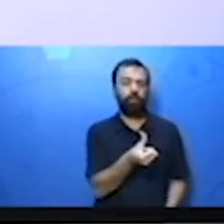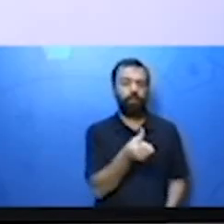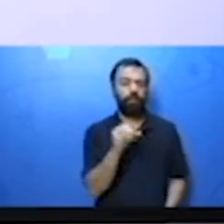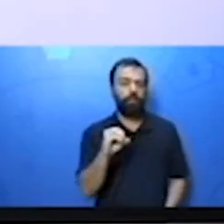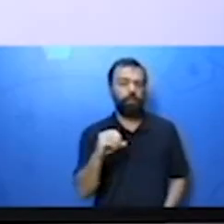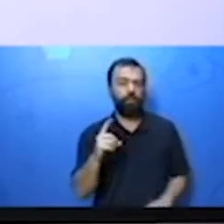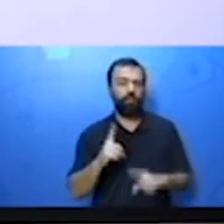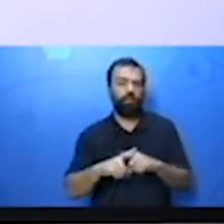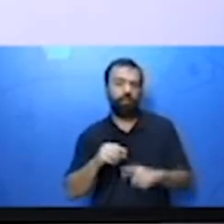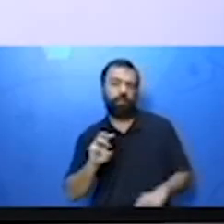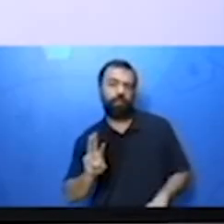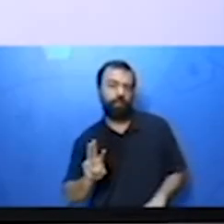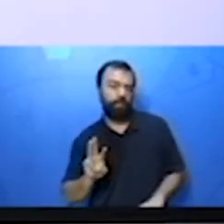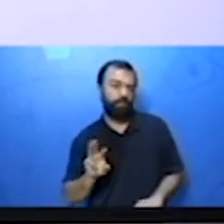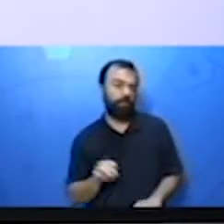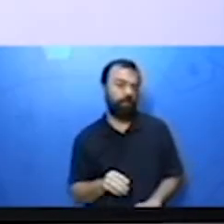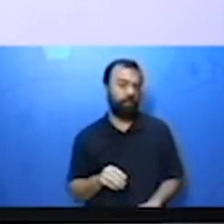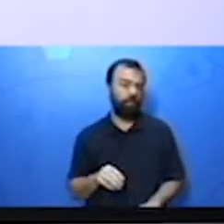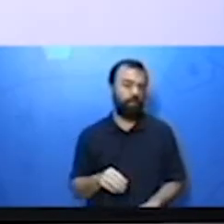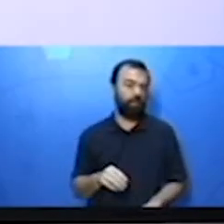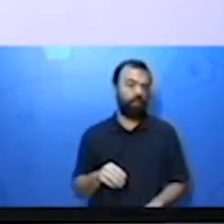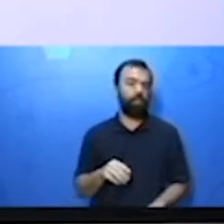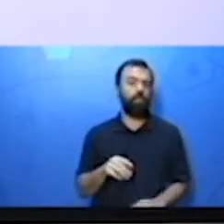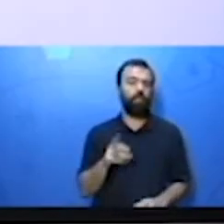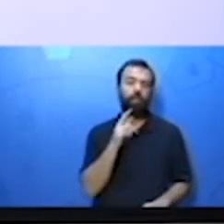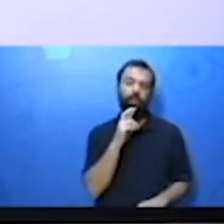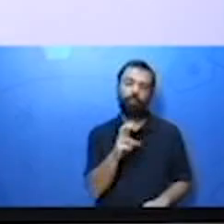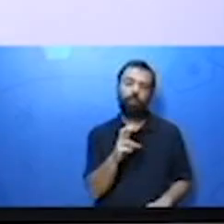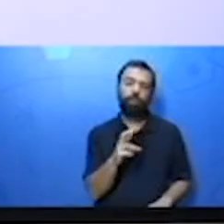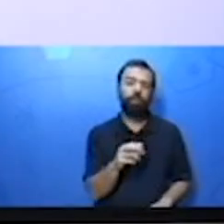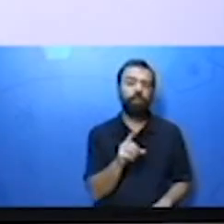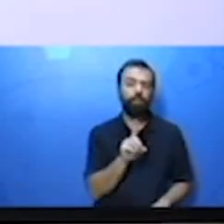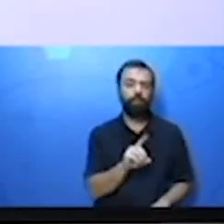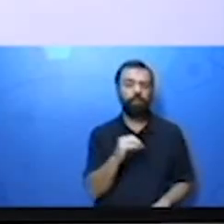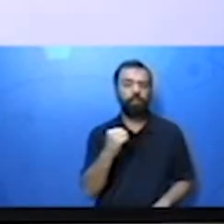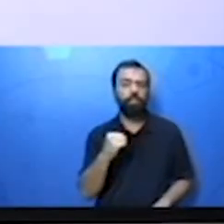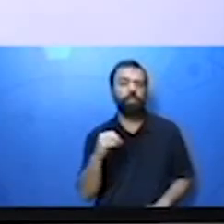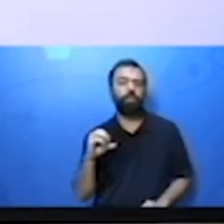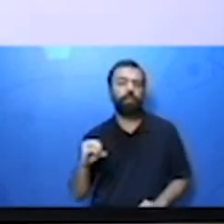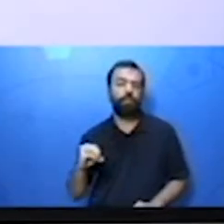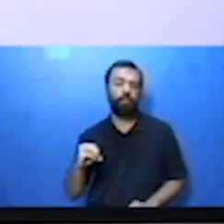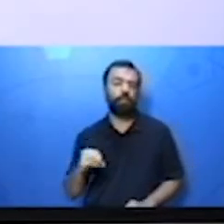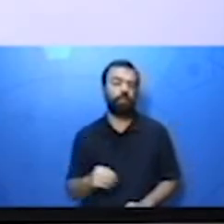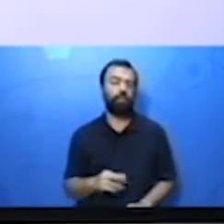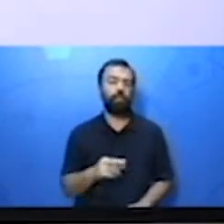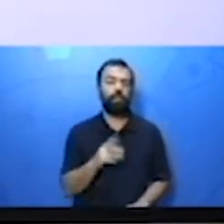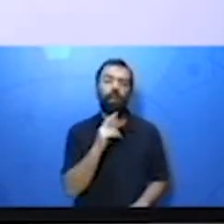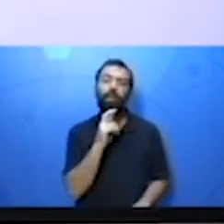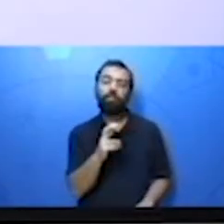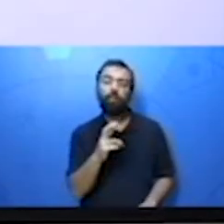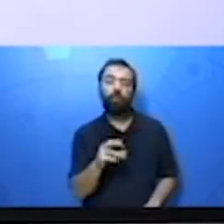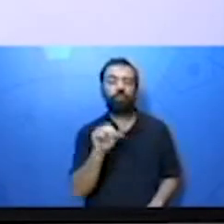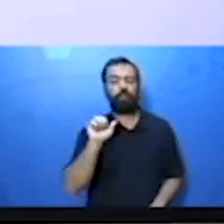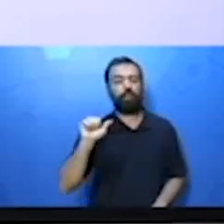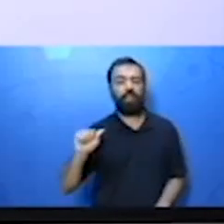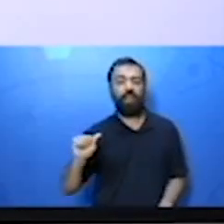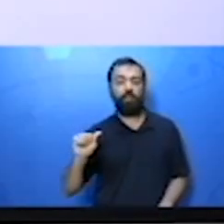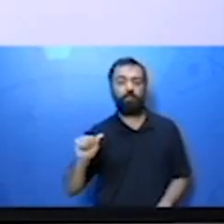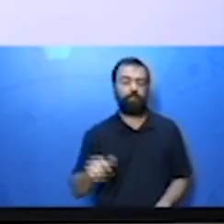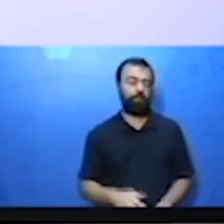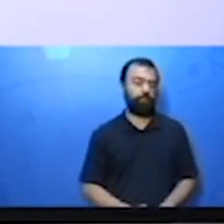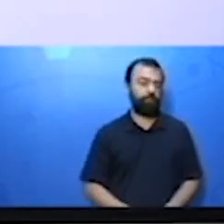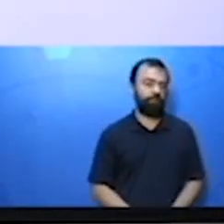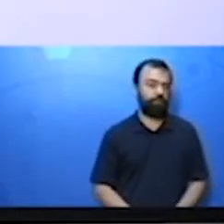3. Vamos ver o resultado? 180. Então, a alternativa correta é a A. Muito